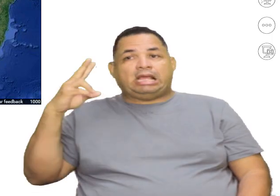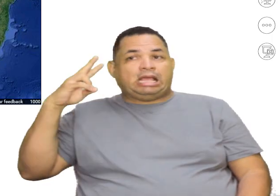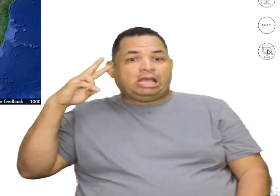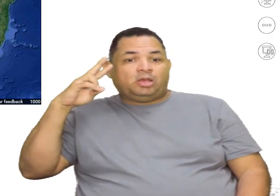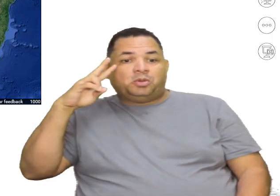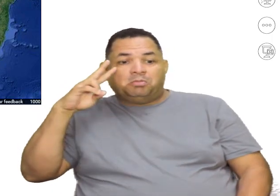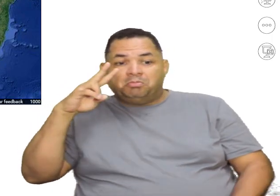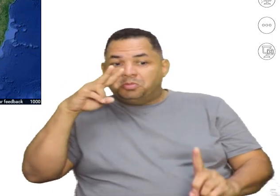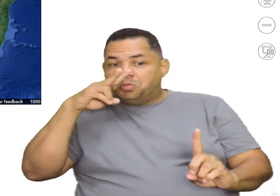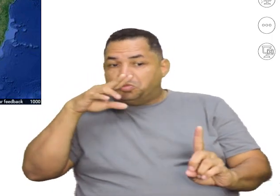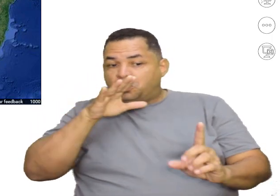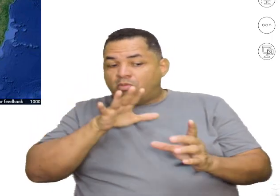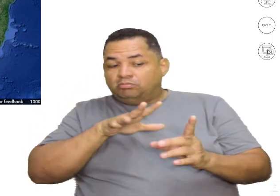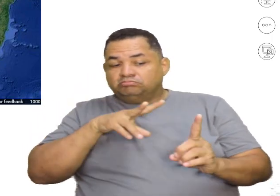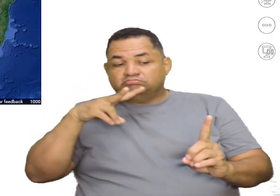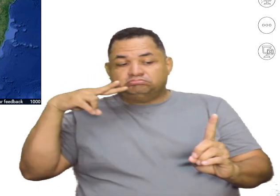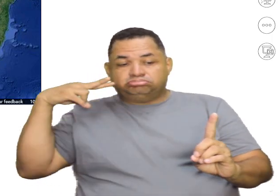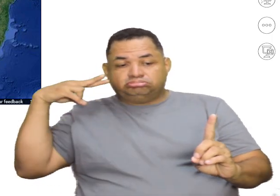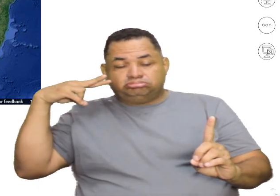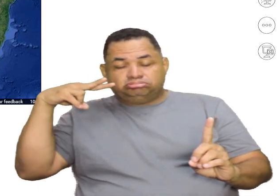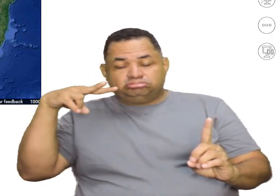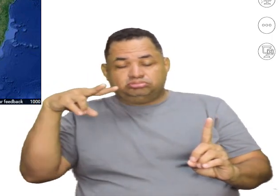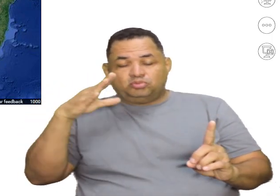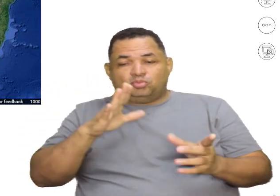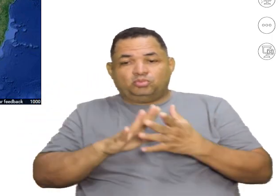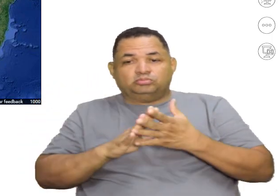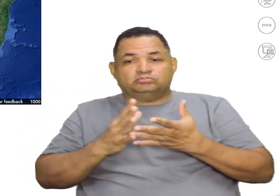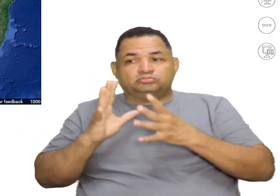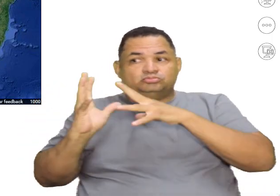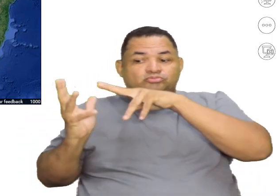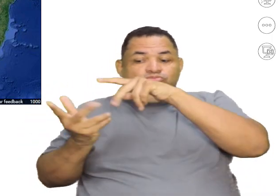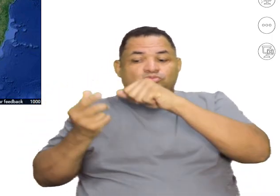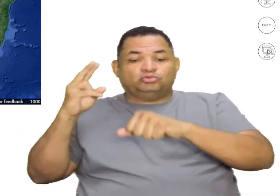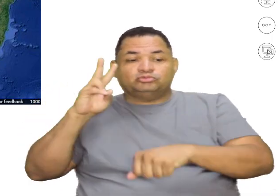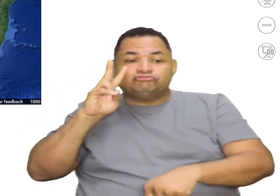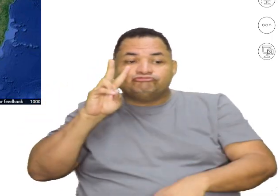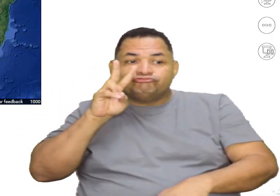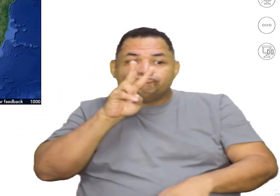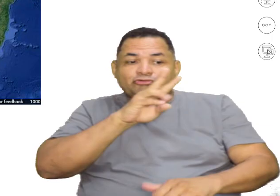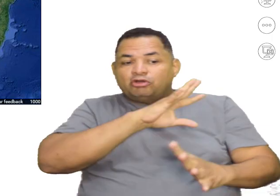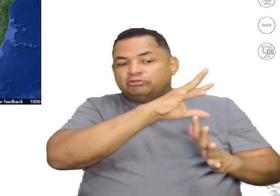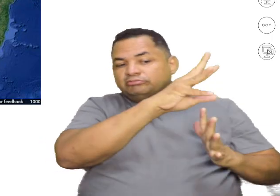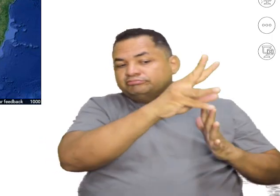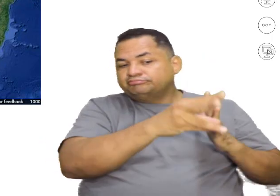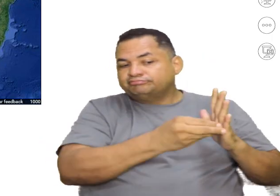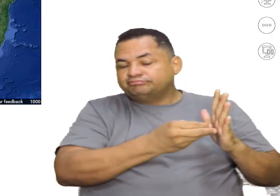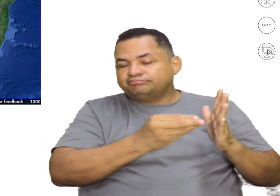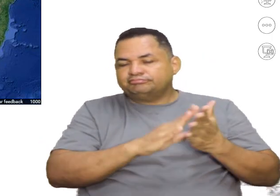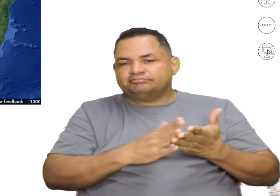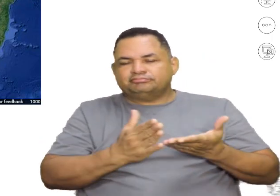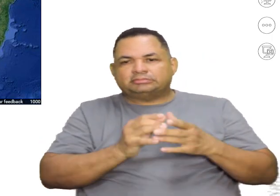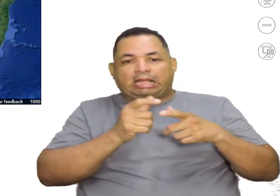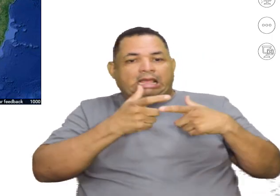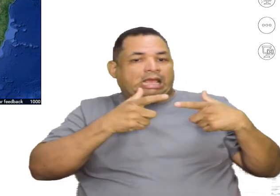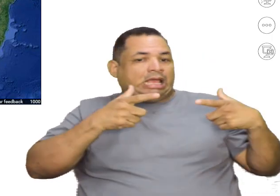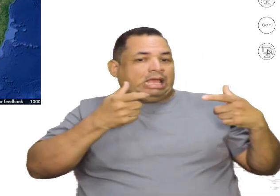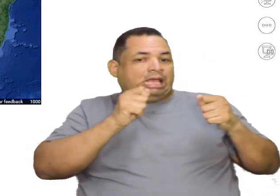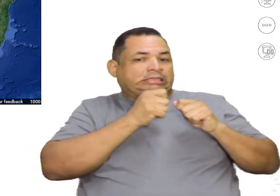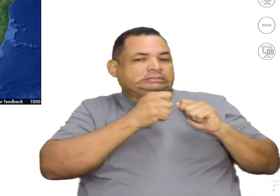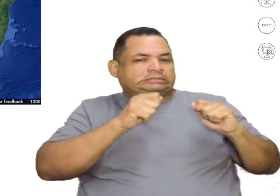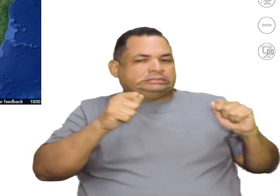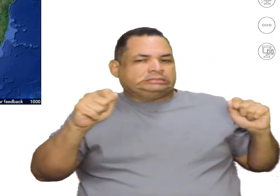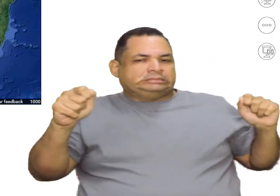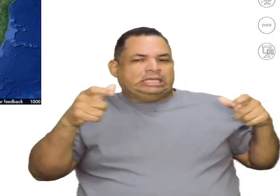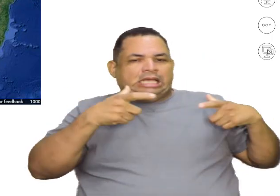né? Então, os países ficam de olho, né, nessa Amazônia, né, que é tão grande e tão rica, e